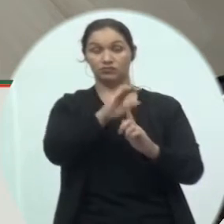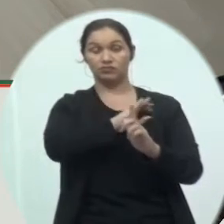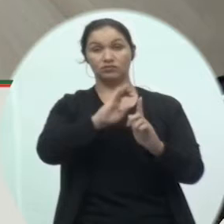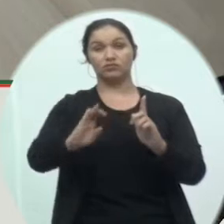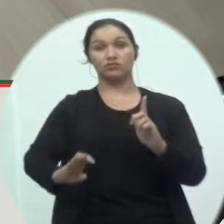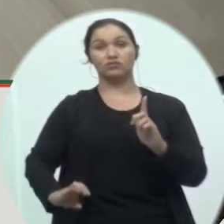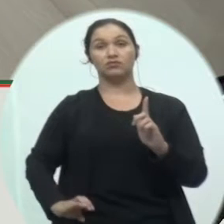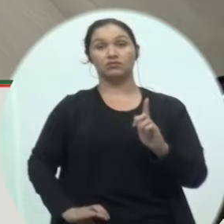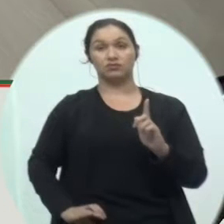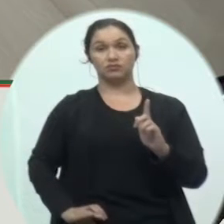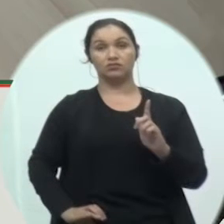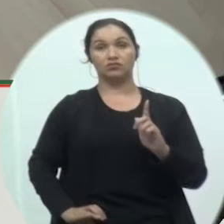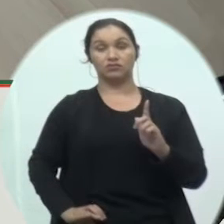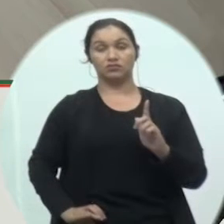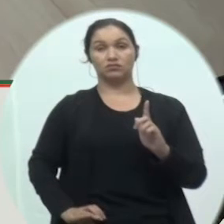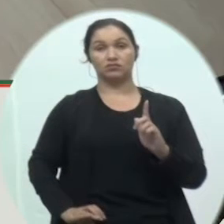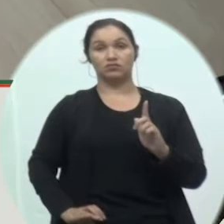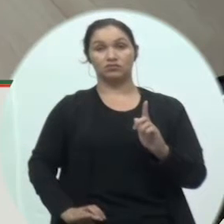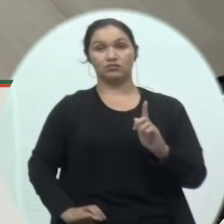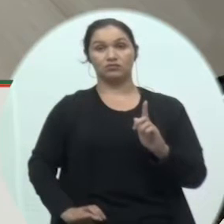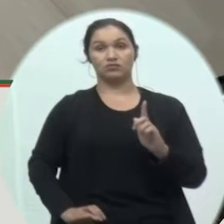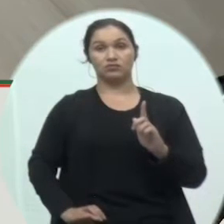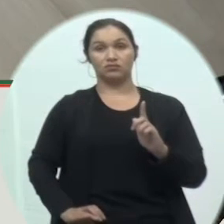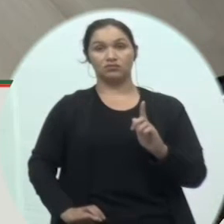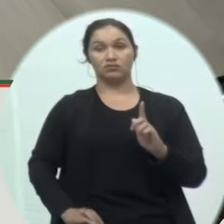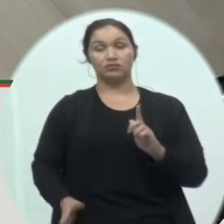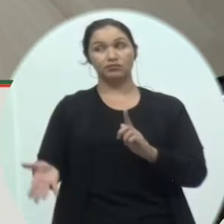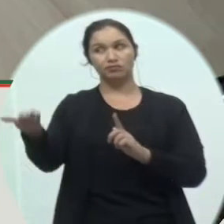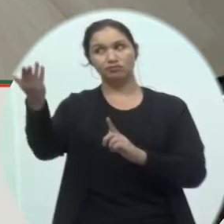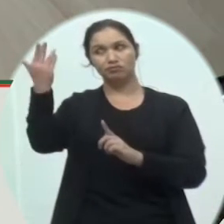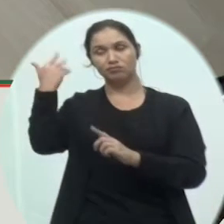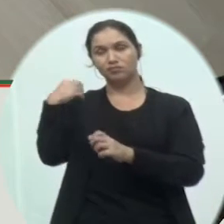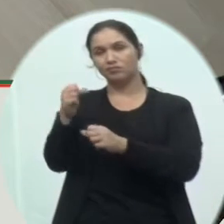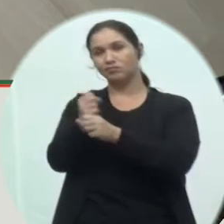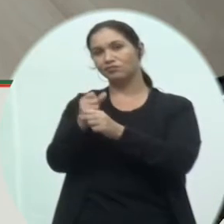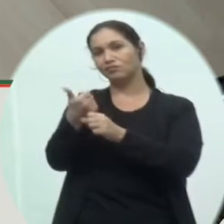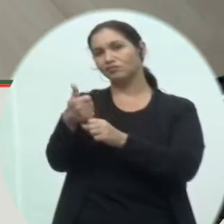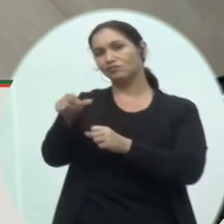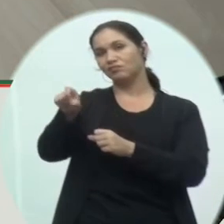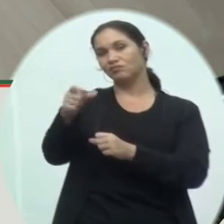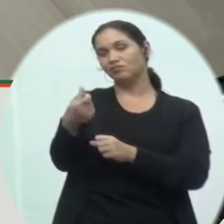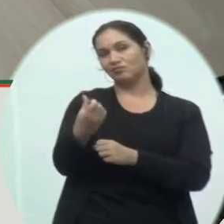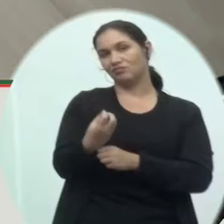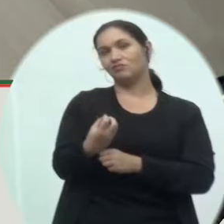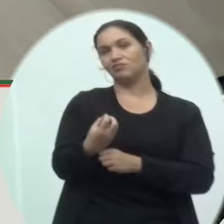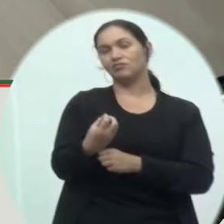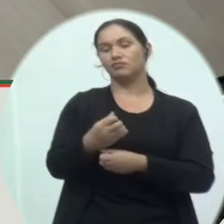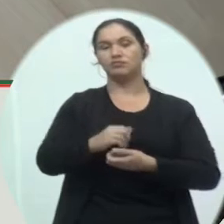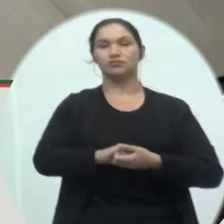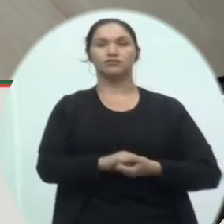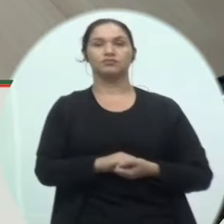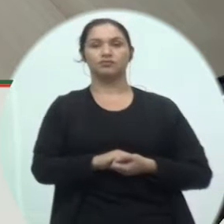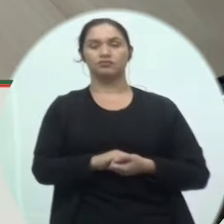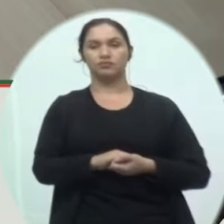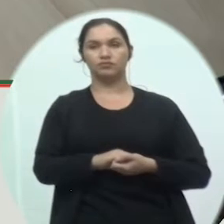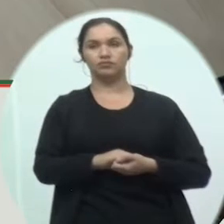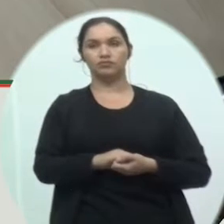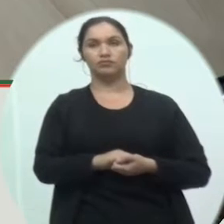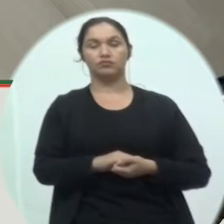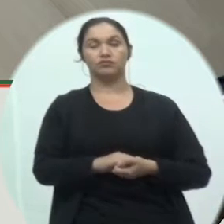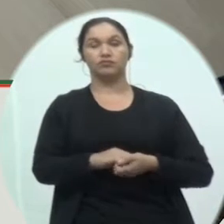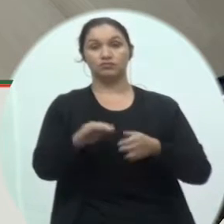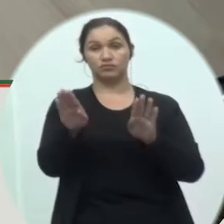relação aos seus próprios assuntos na década de 60, explicita a nota. A